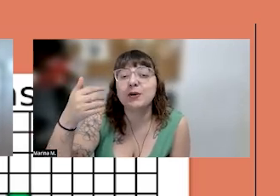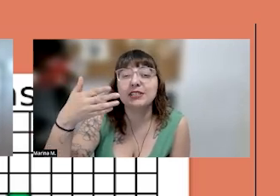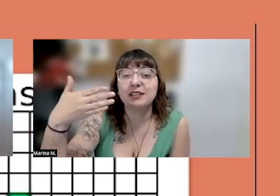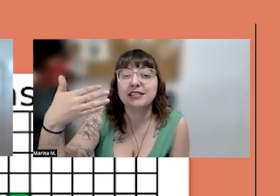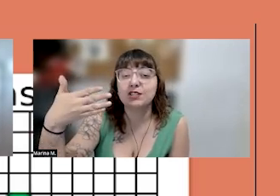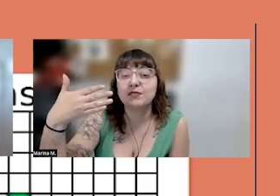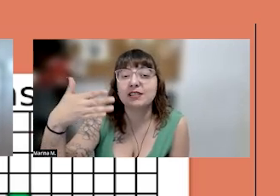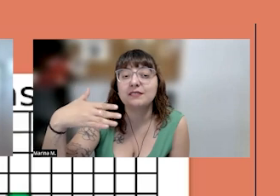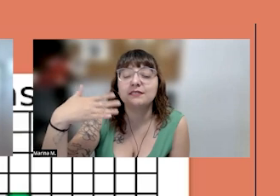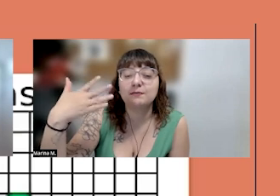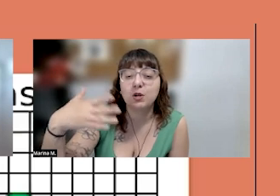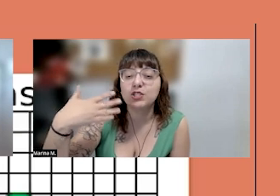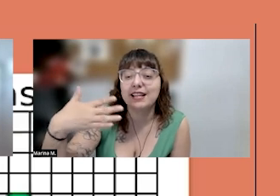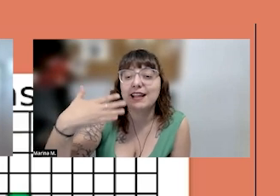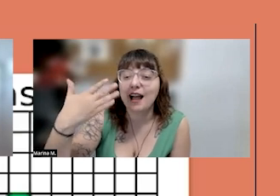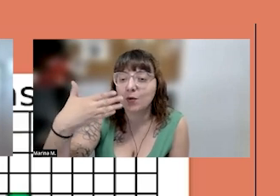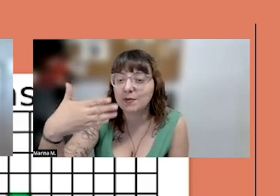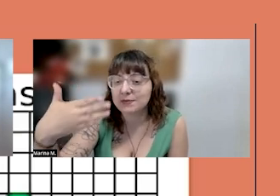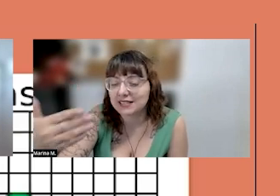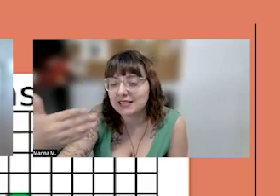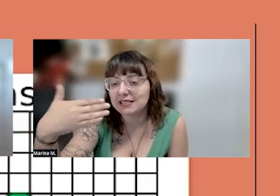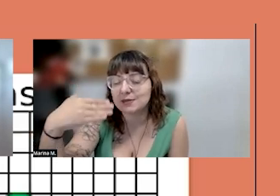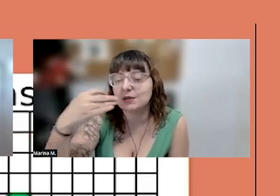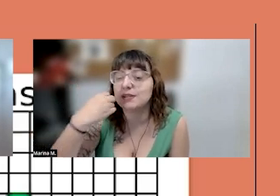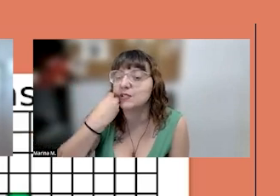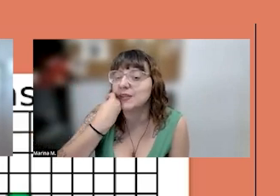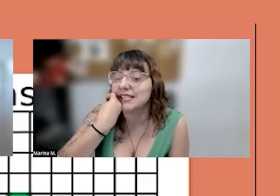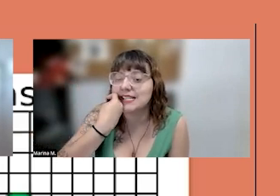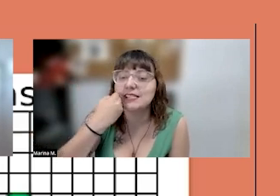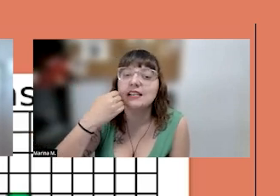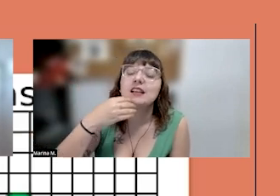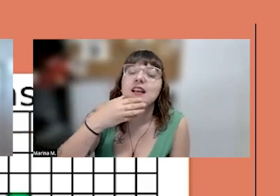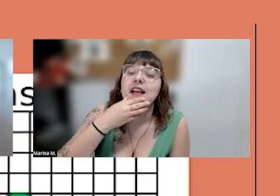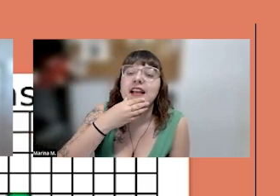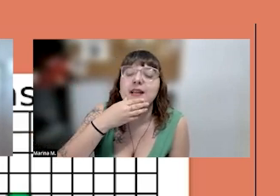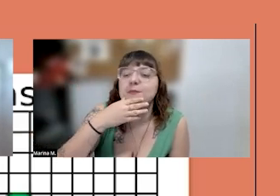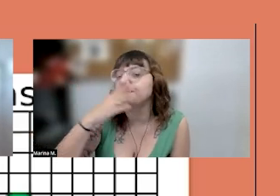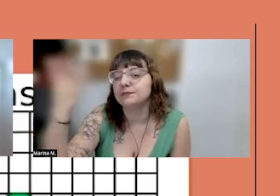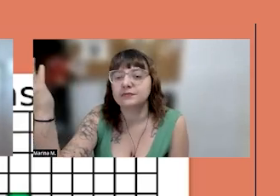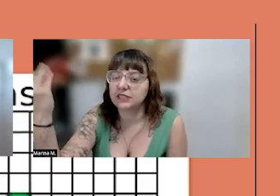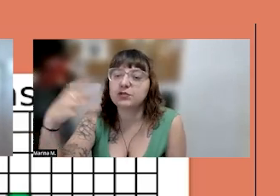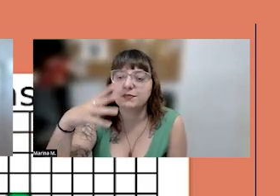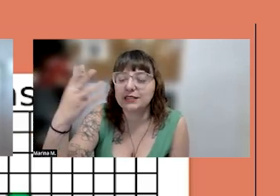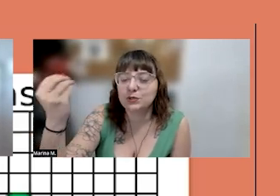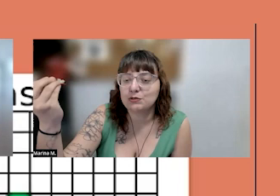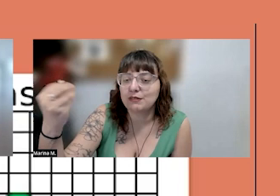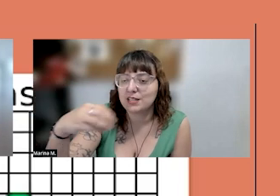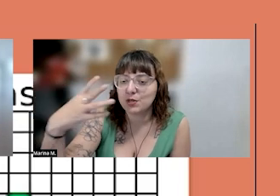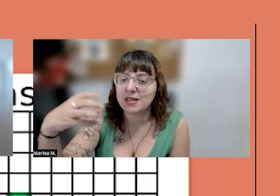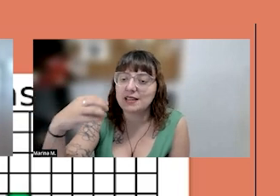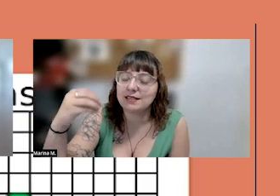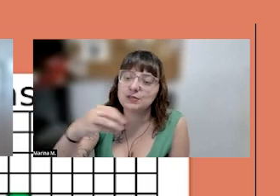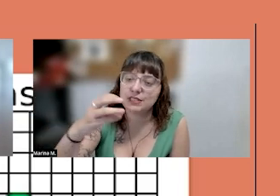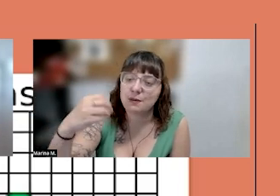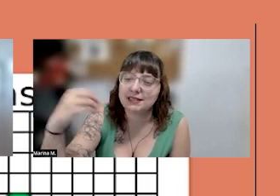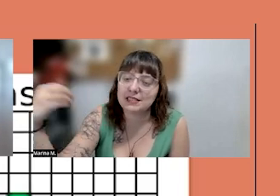um valor de uma cor. Então, na verdade, você pode ter algumas matrizes, né, uma sequência de matriz. é, Se eu estiver falando de um